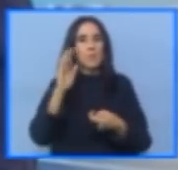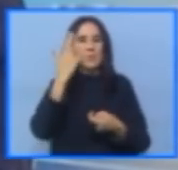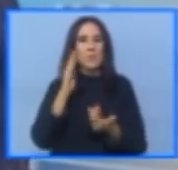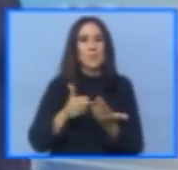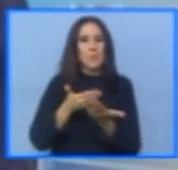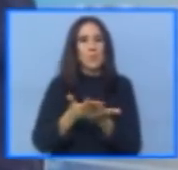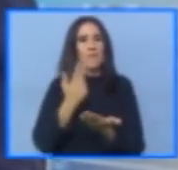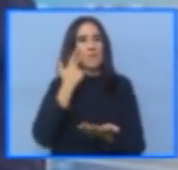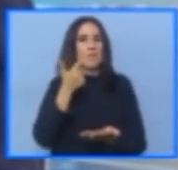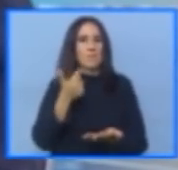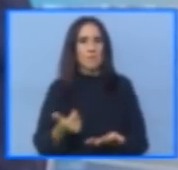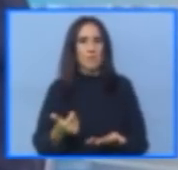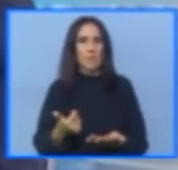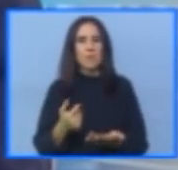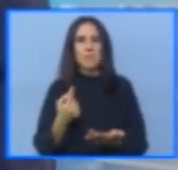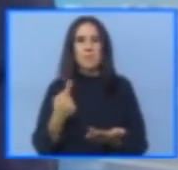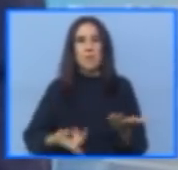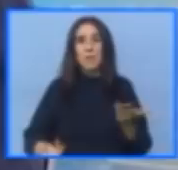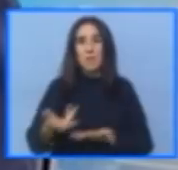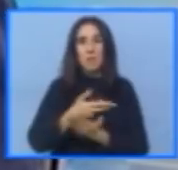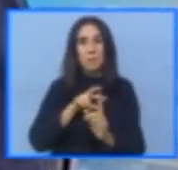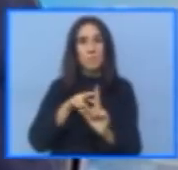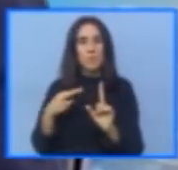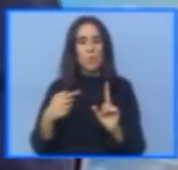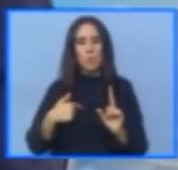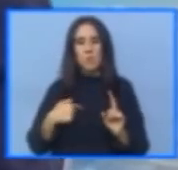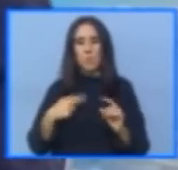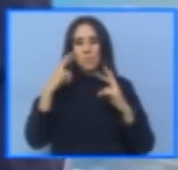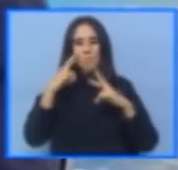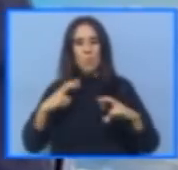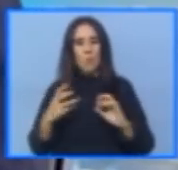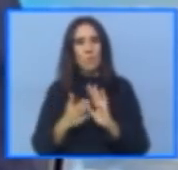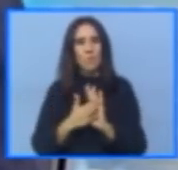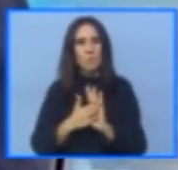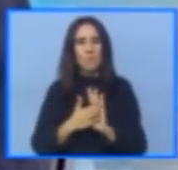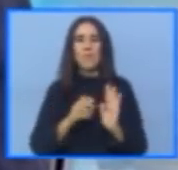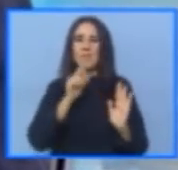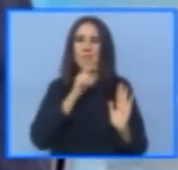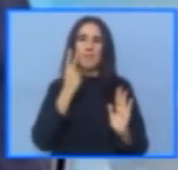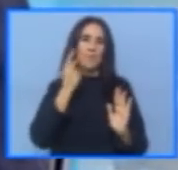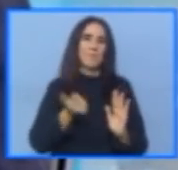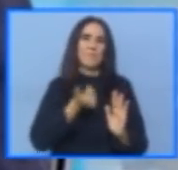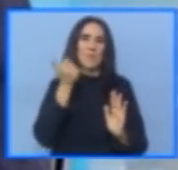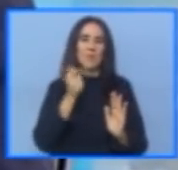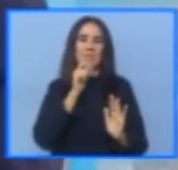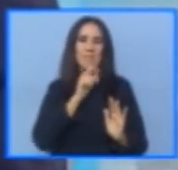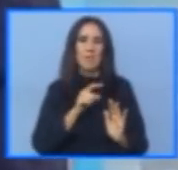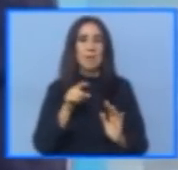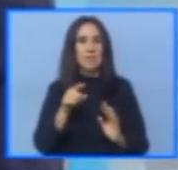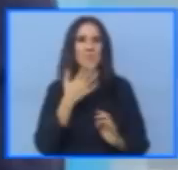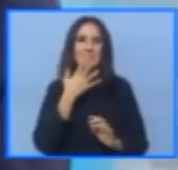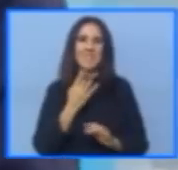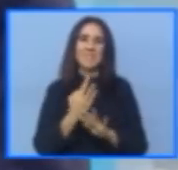Quando vivida a partir de certas dinâmicas, certas perspectivas, quando eu descubro o seu fundamento, ainda posso viver melhor, ela ainda pode. E é isso que o